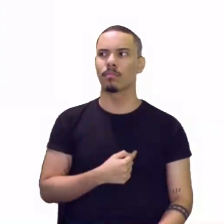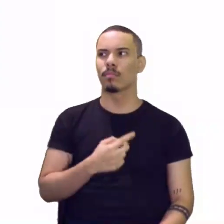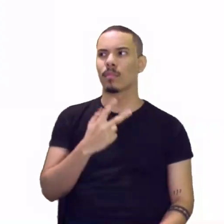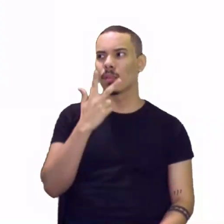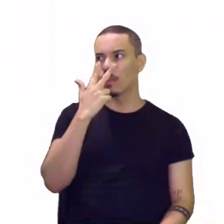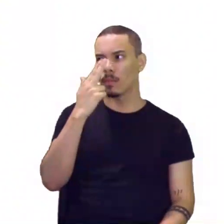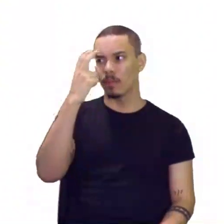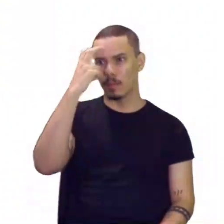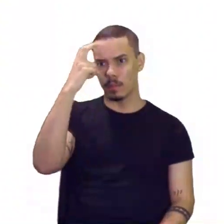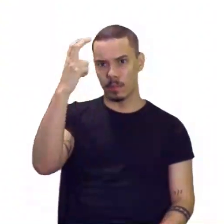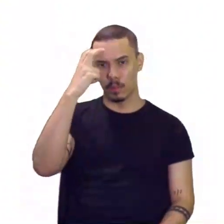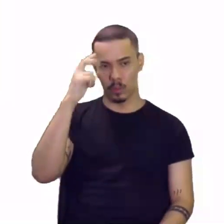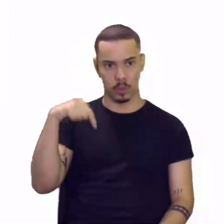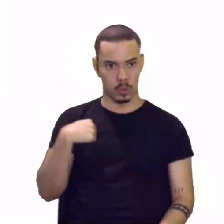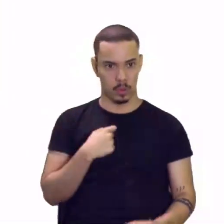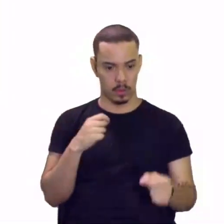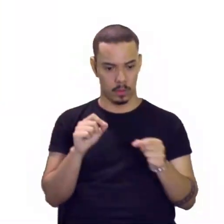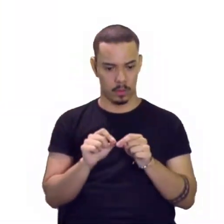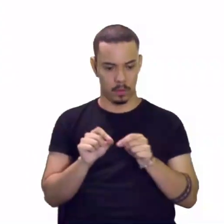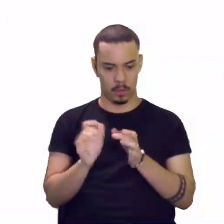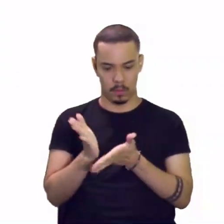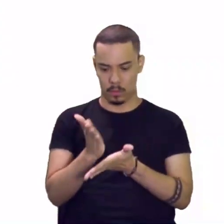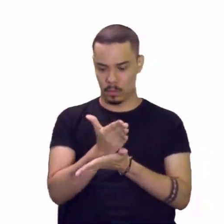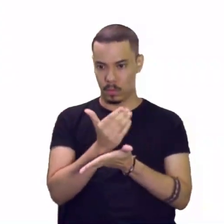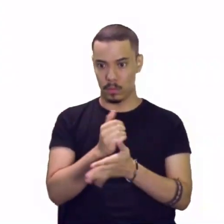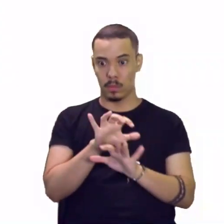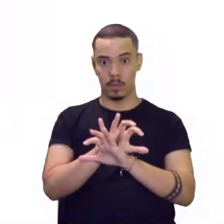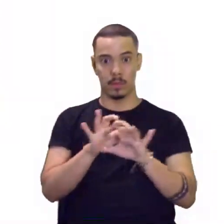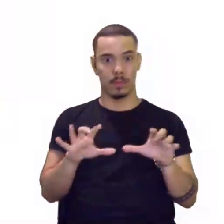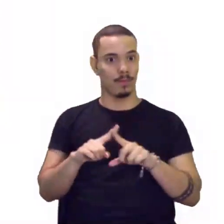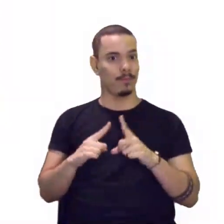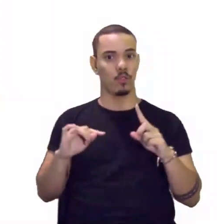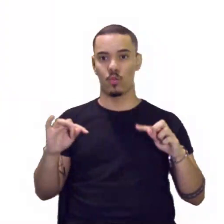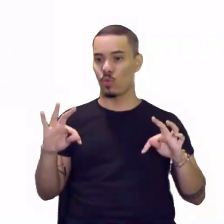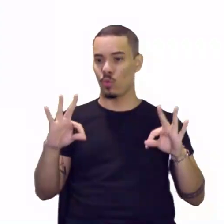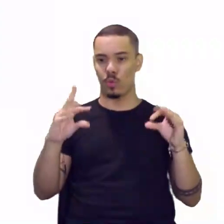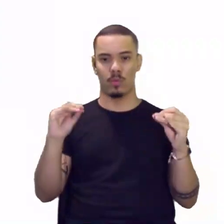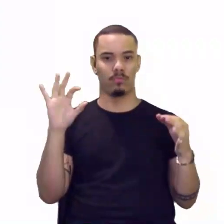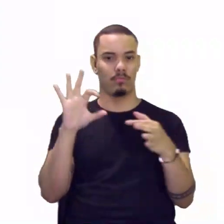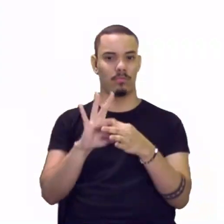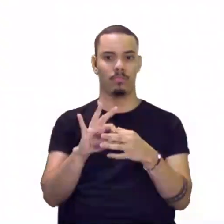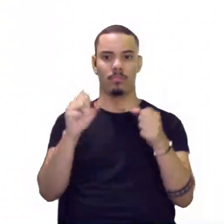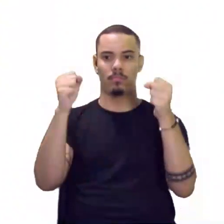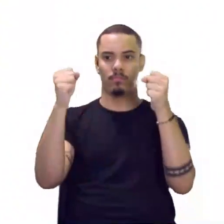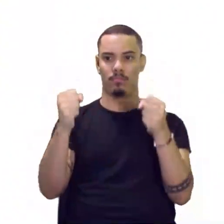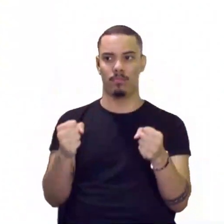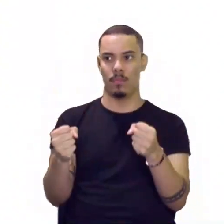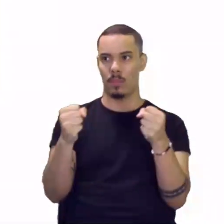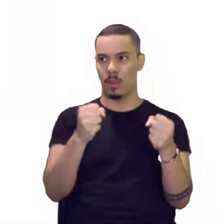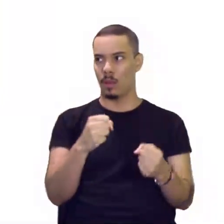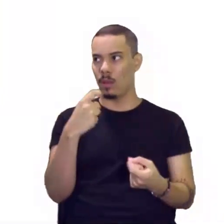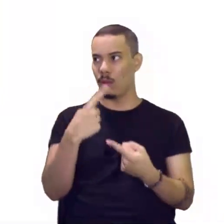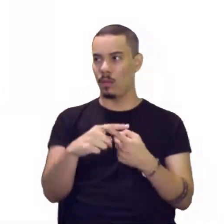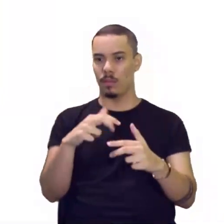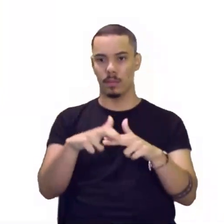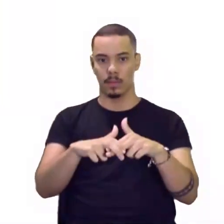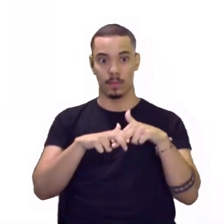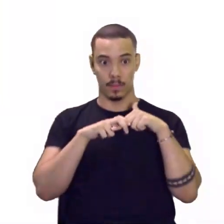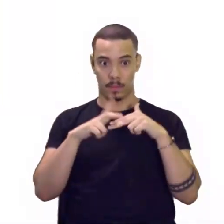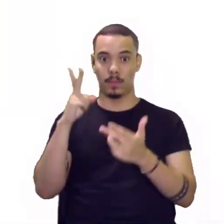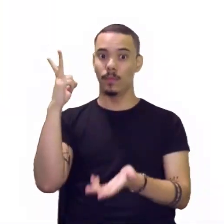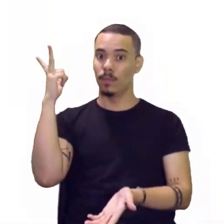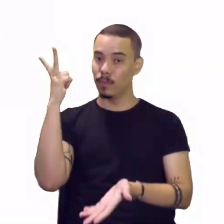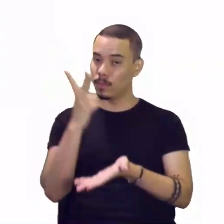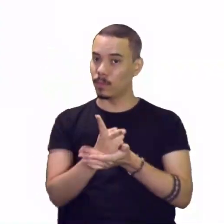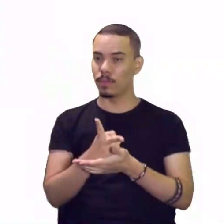inteligente, fizemos essas separações desses territórios, mas tudo relacionado ao poder. Aquele território,